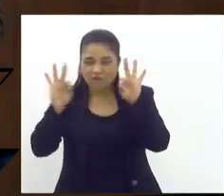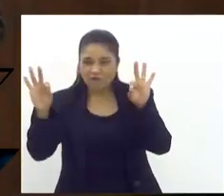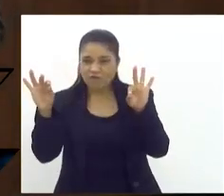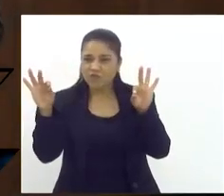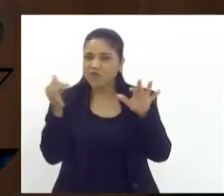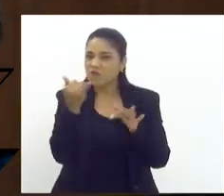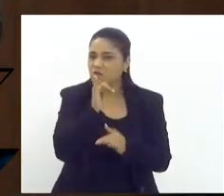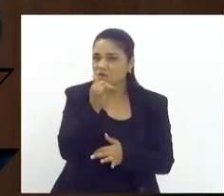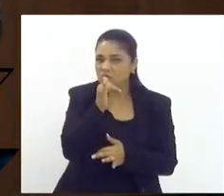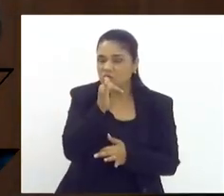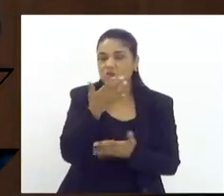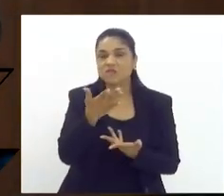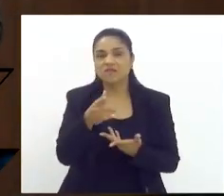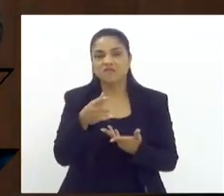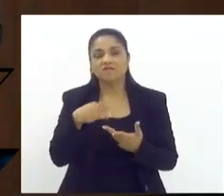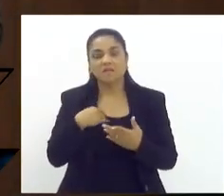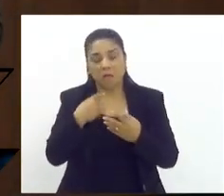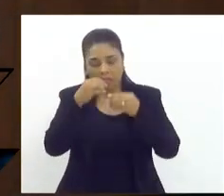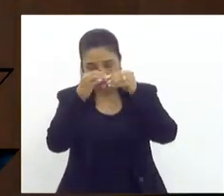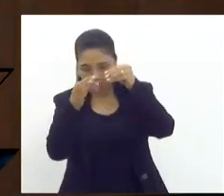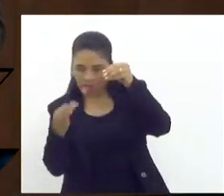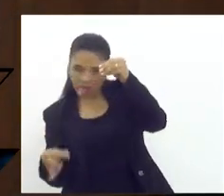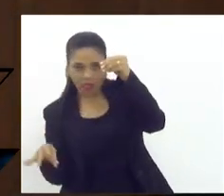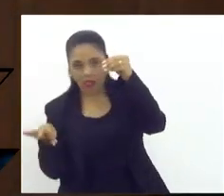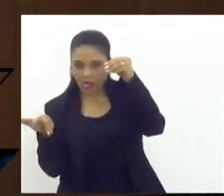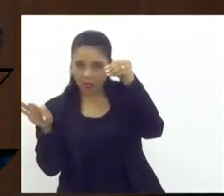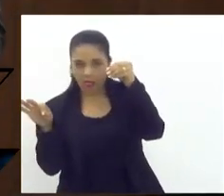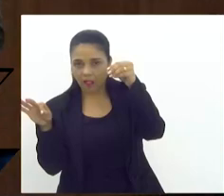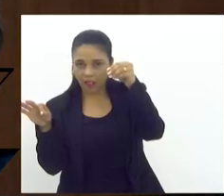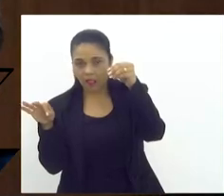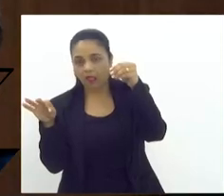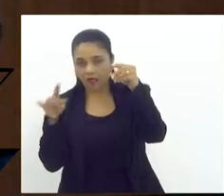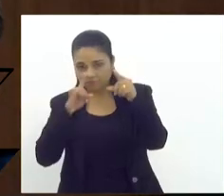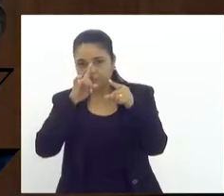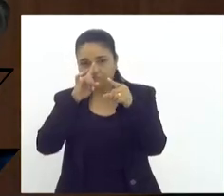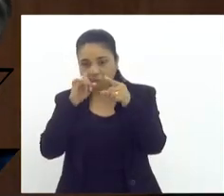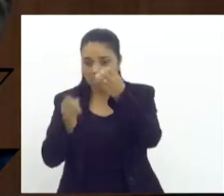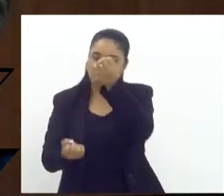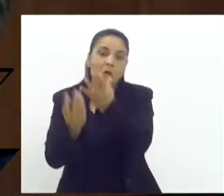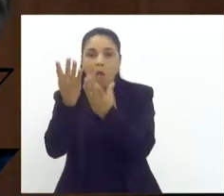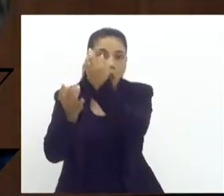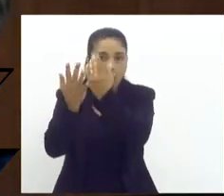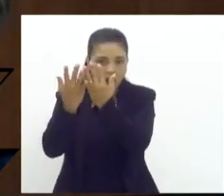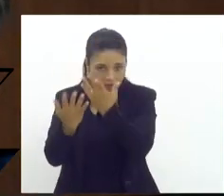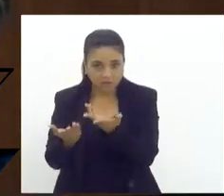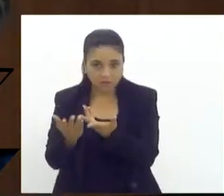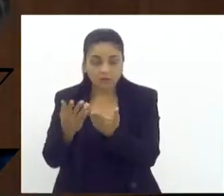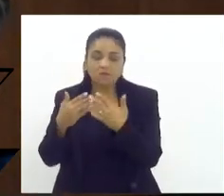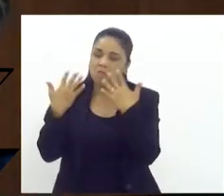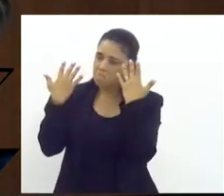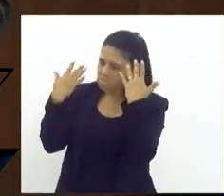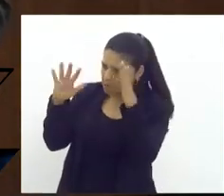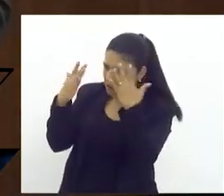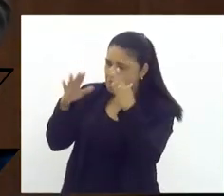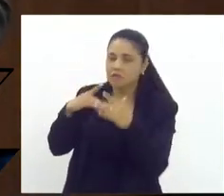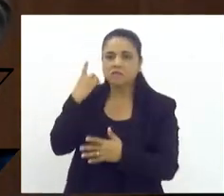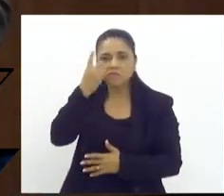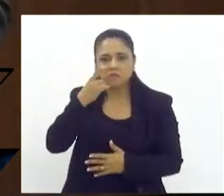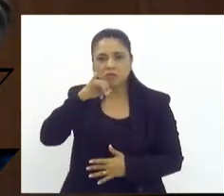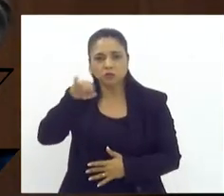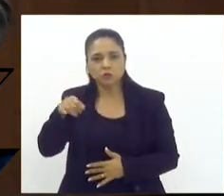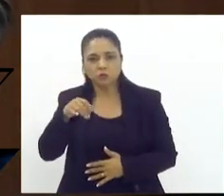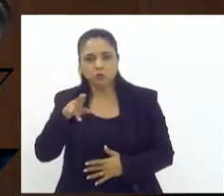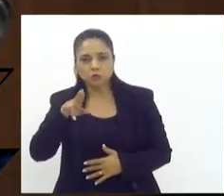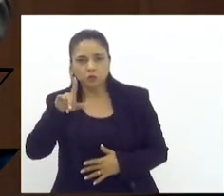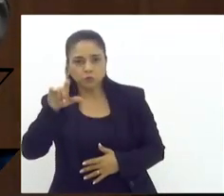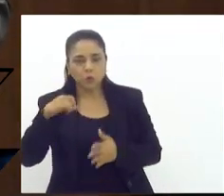que ficam pendurados são verdadeiras armadilhas para um grande incêndio então quero parabenizar o deputado Júlio Rocha por